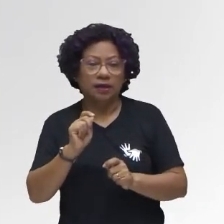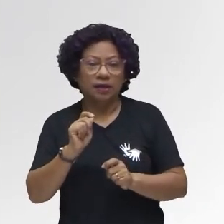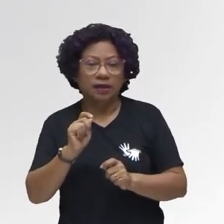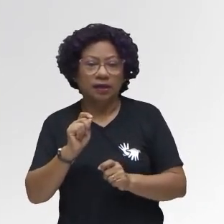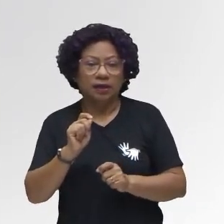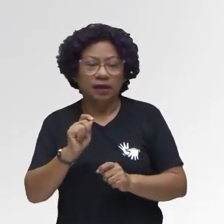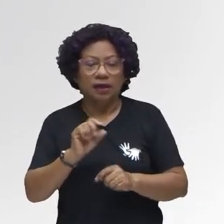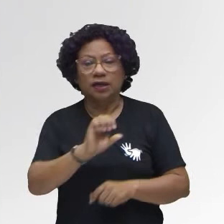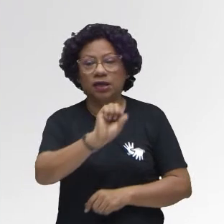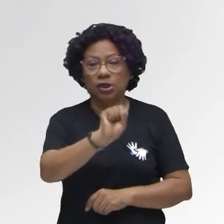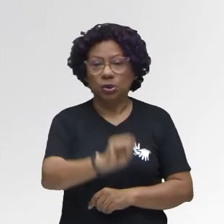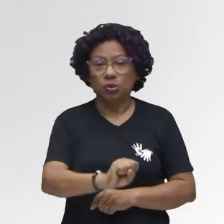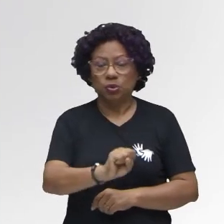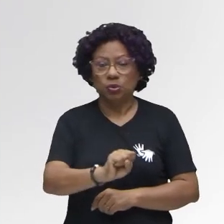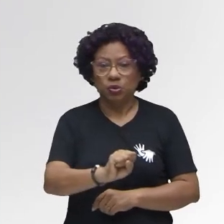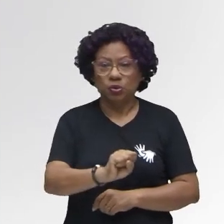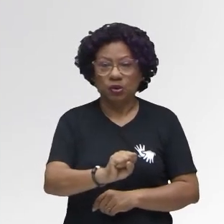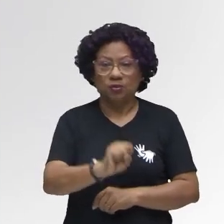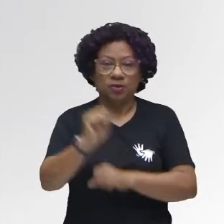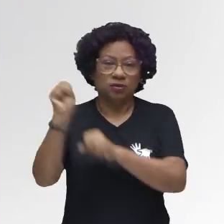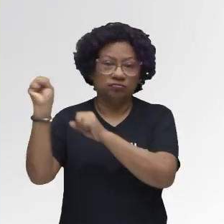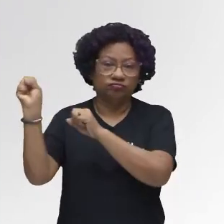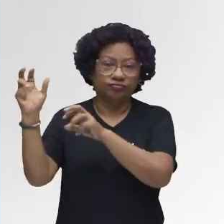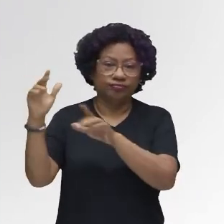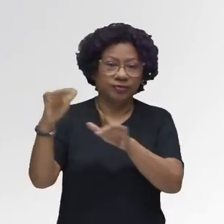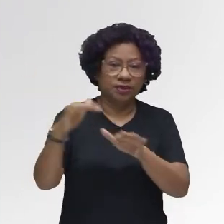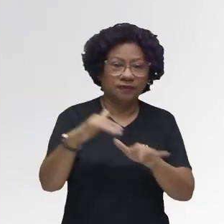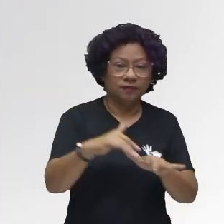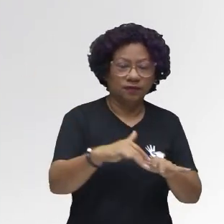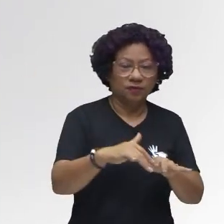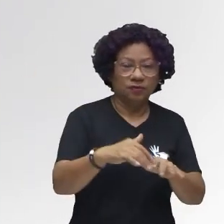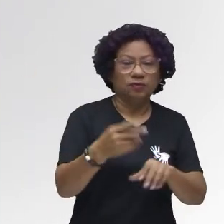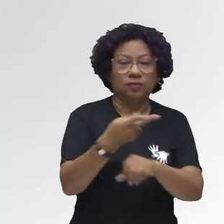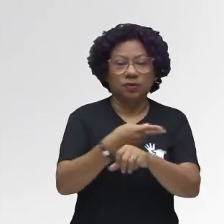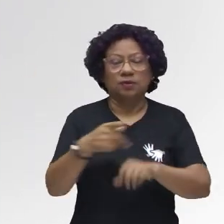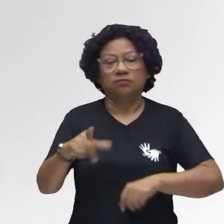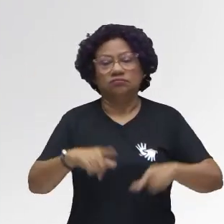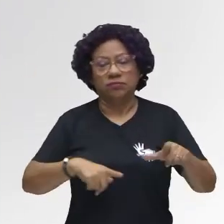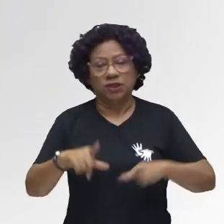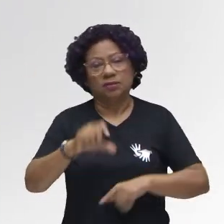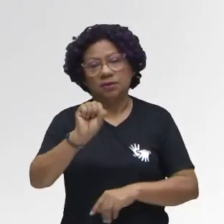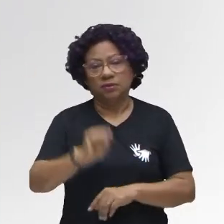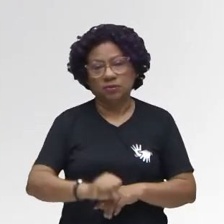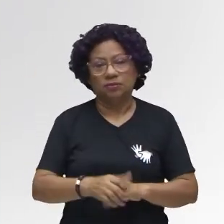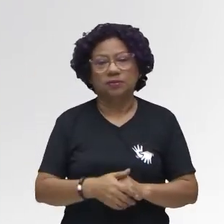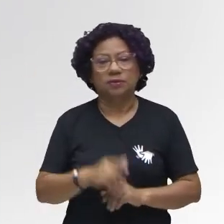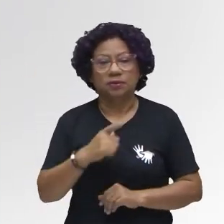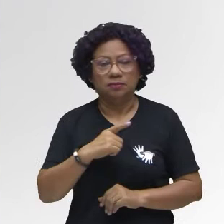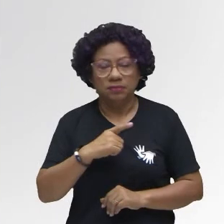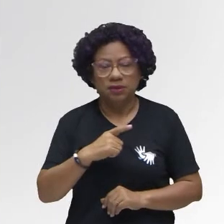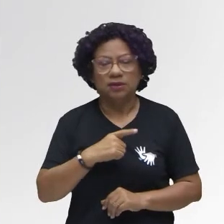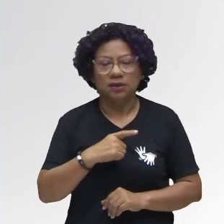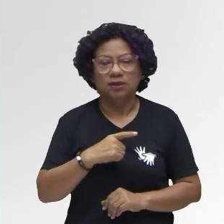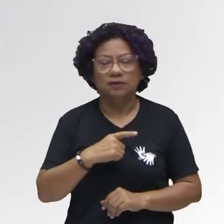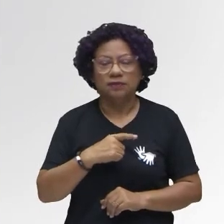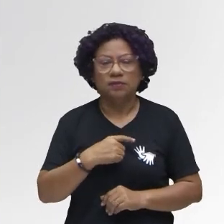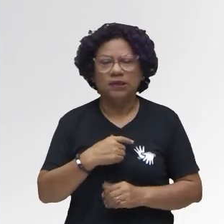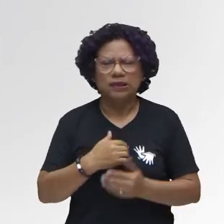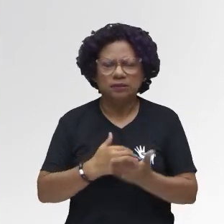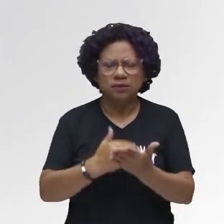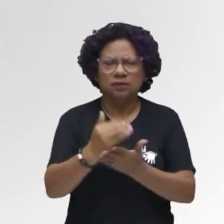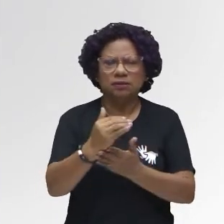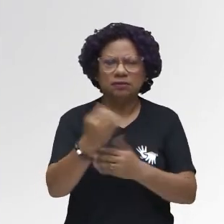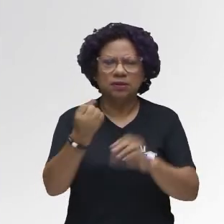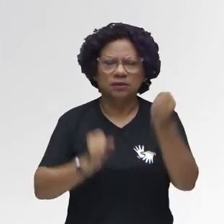de minérios, a metalúrgica, a indústria química. A gente tem a presença da indústria de automóveis e, é claro,